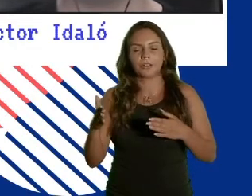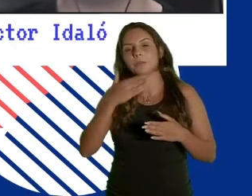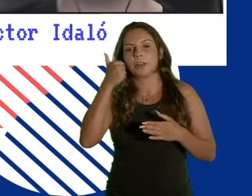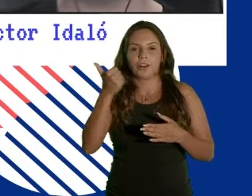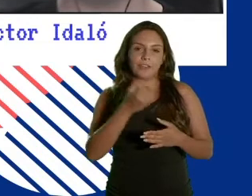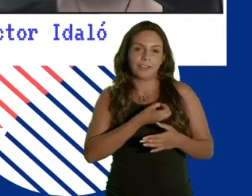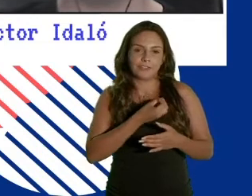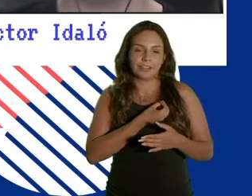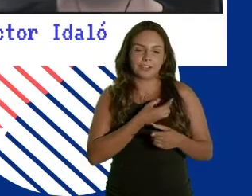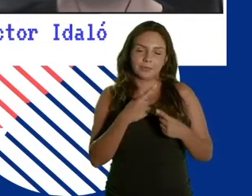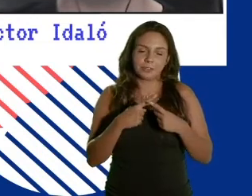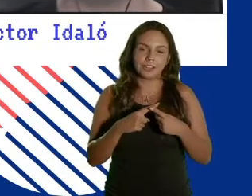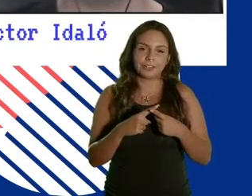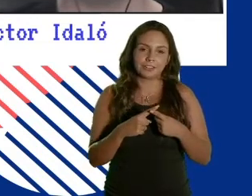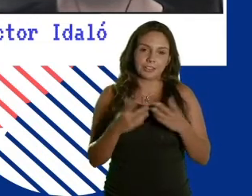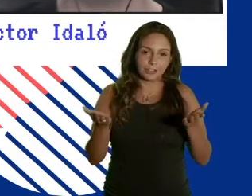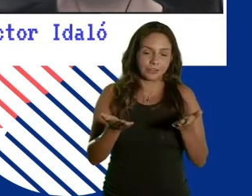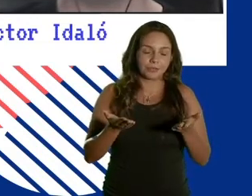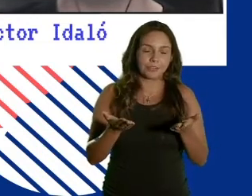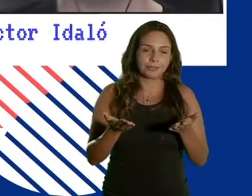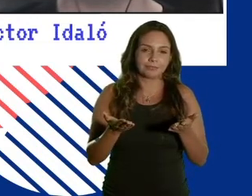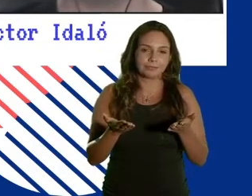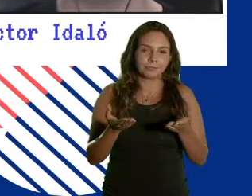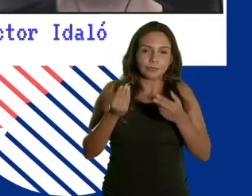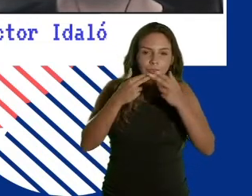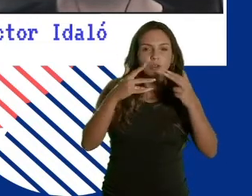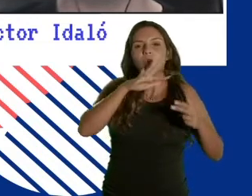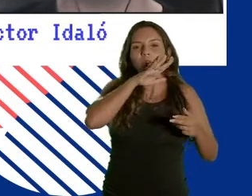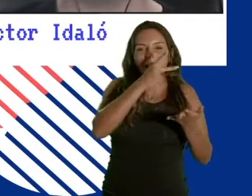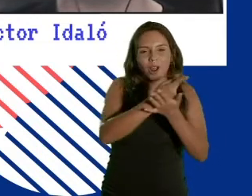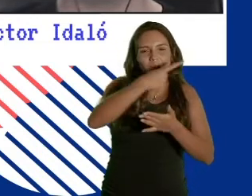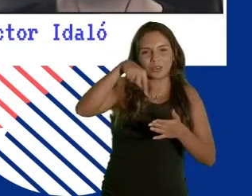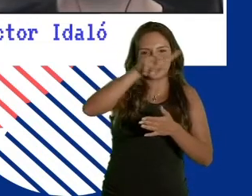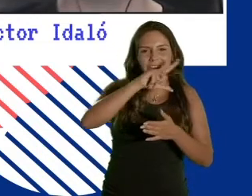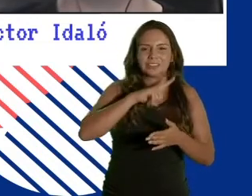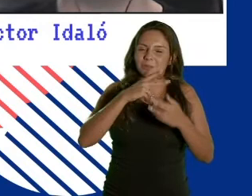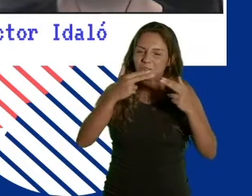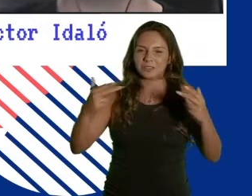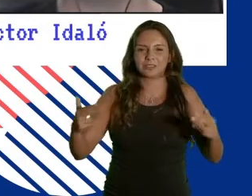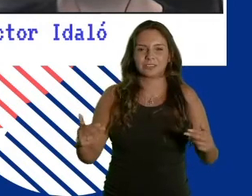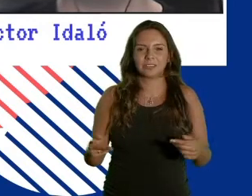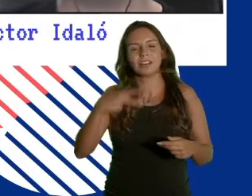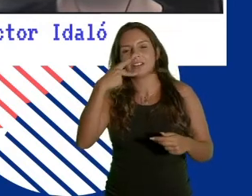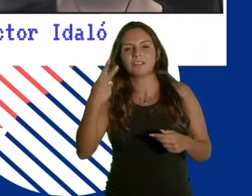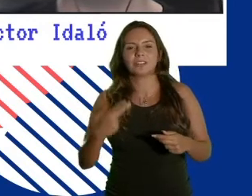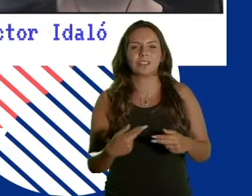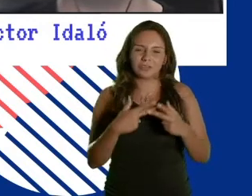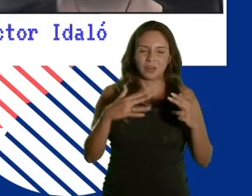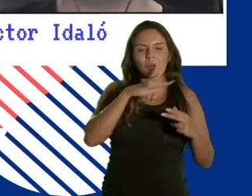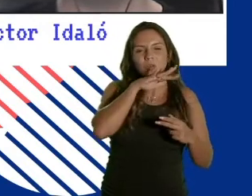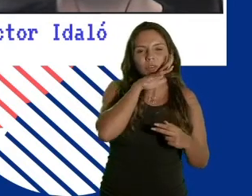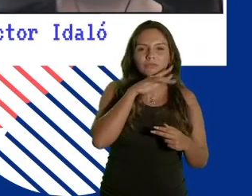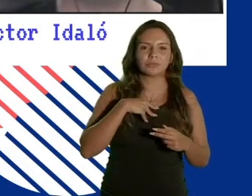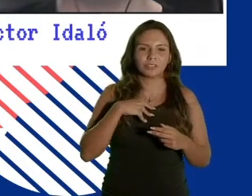melhor da vida, porque atualmente há muita coisa ruim acontecendo e tem muita gente que fala coisa ruim. Então,